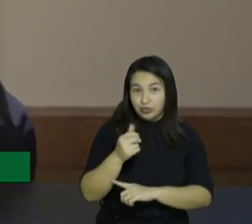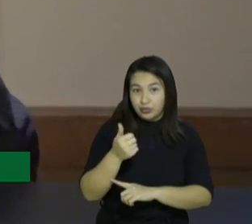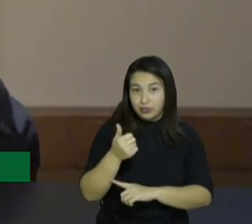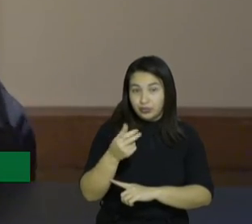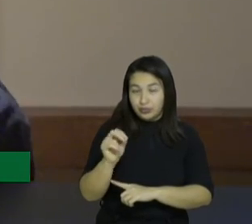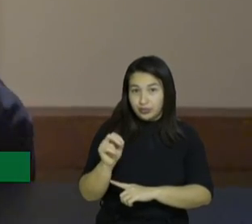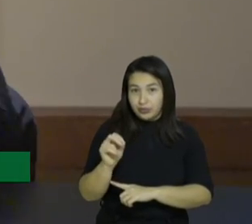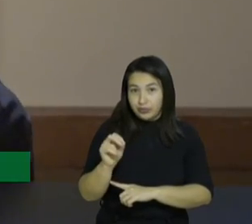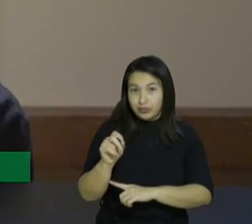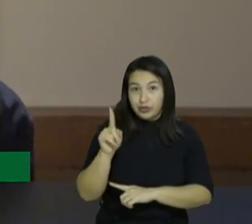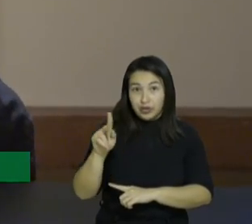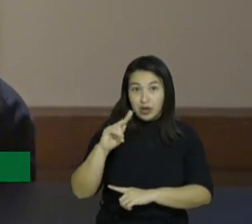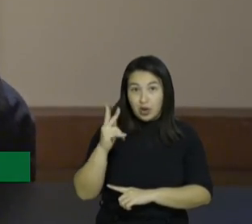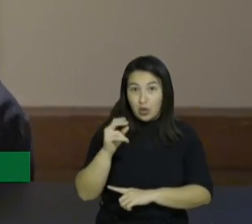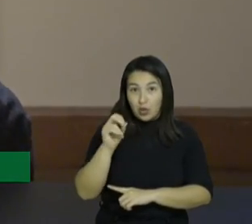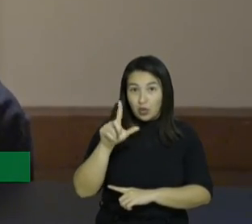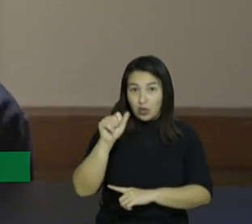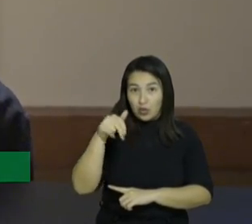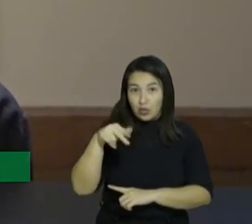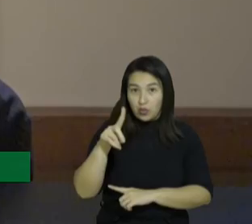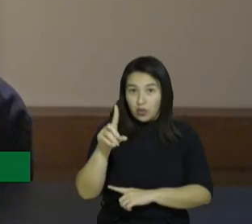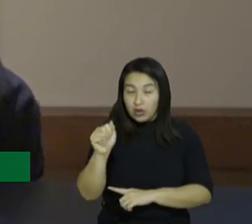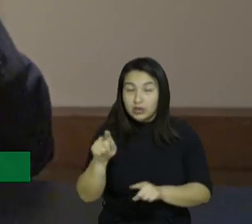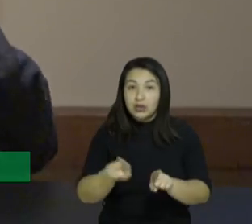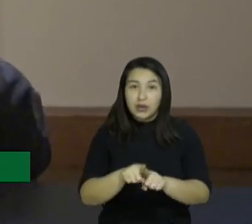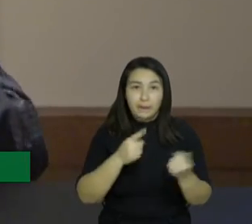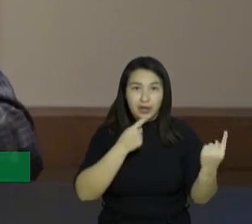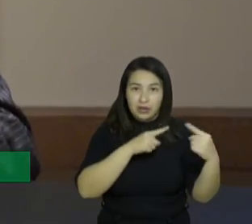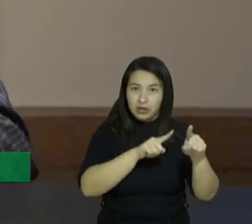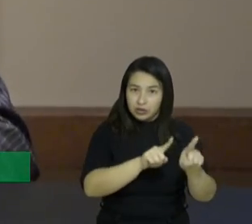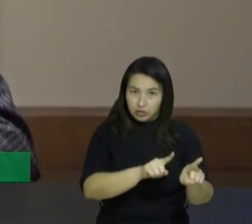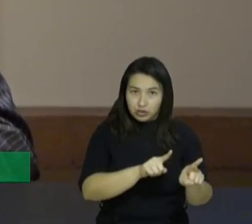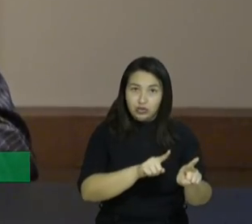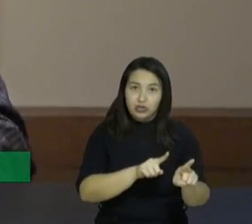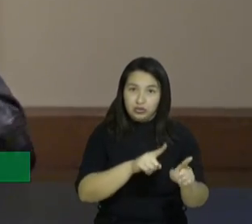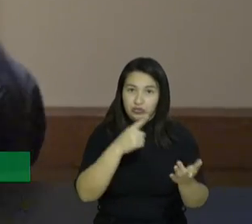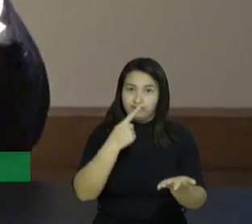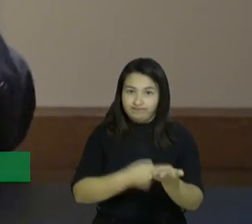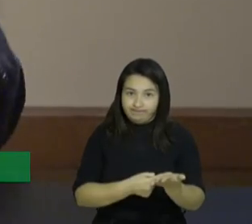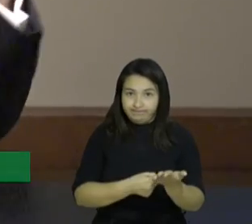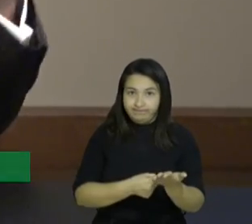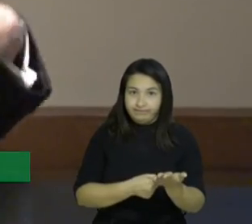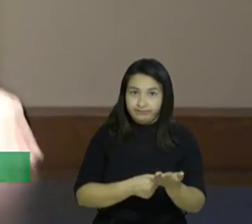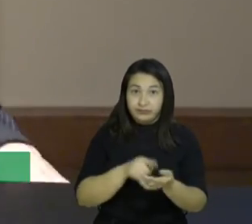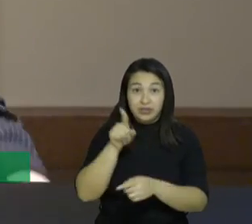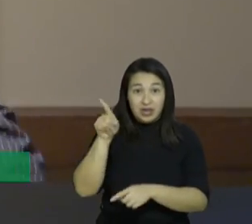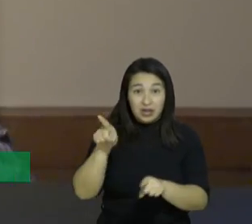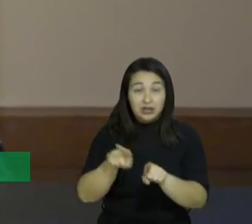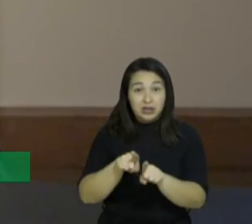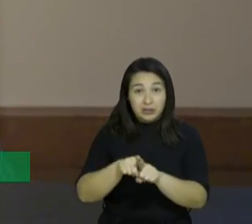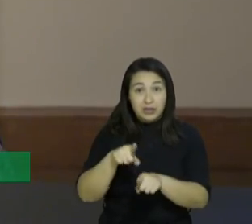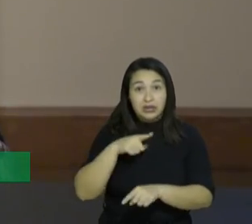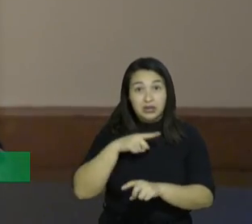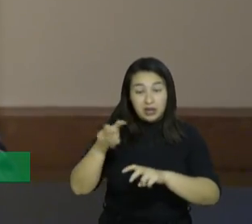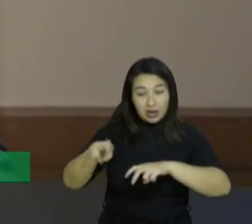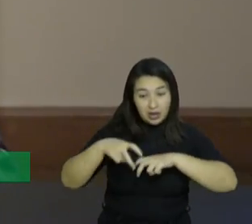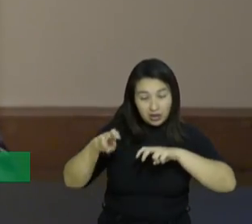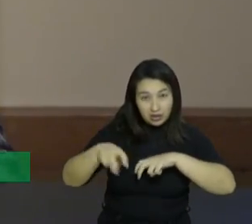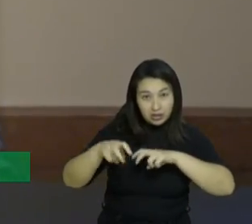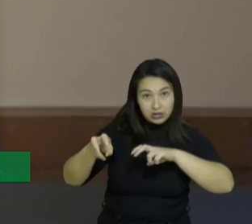também rejeitou o acordo apesar de uma uma proporção não tão Clara né Lá também tem um Lobby agrícola muito